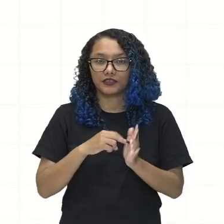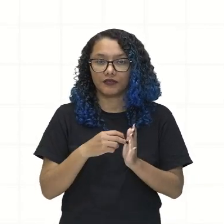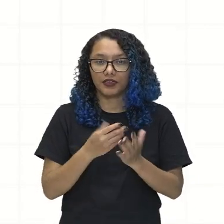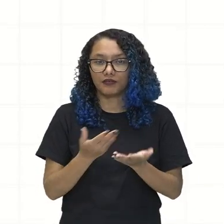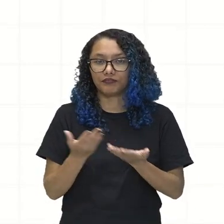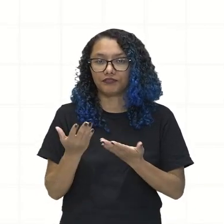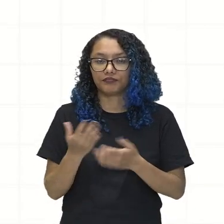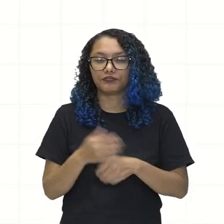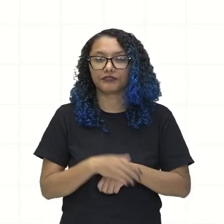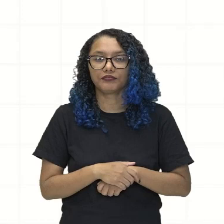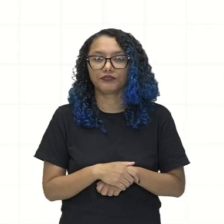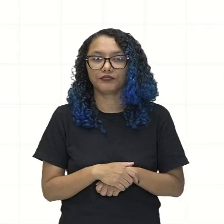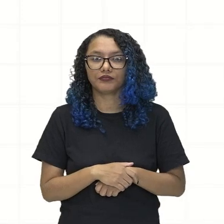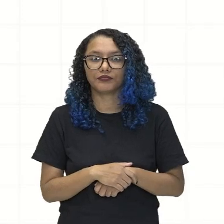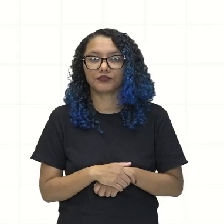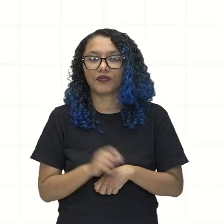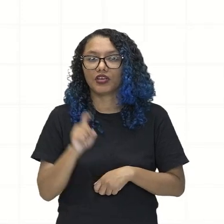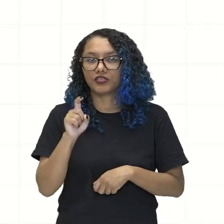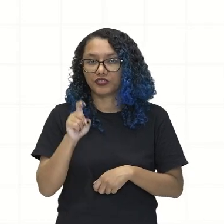meus carros